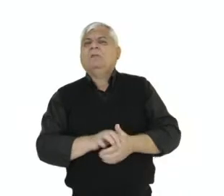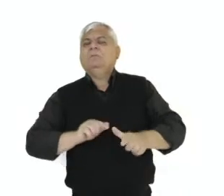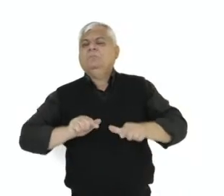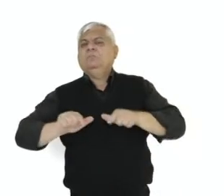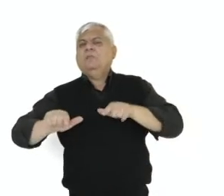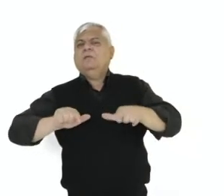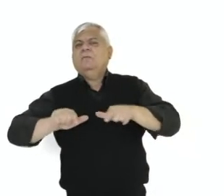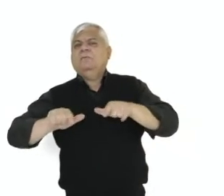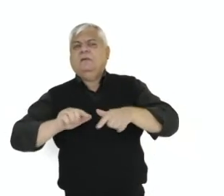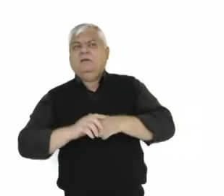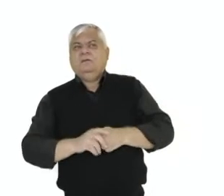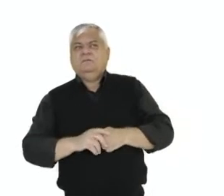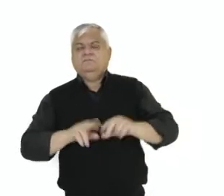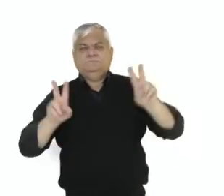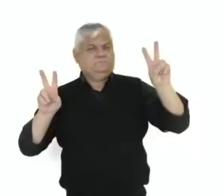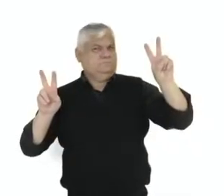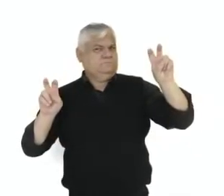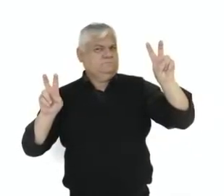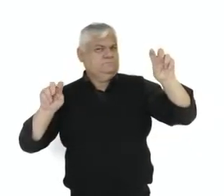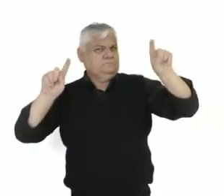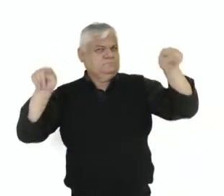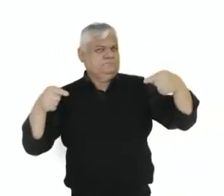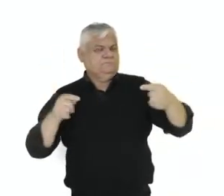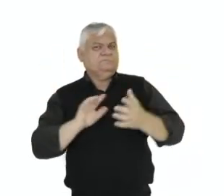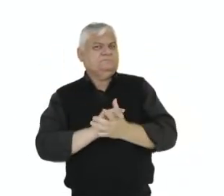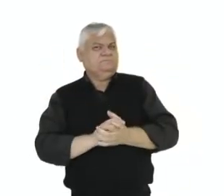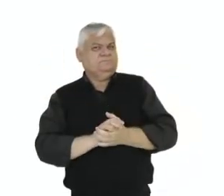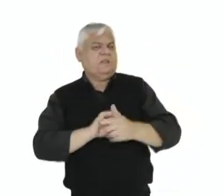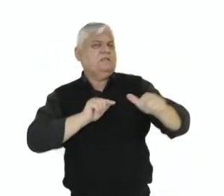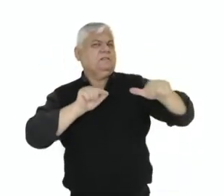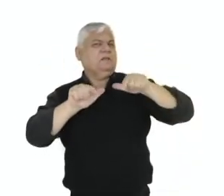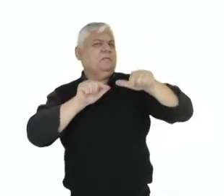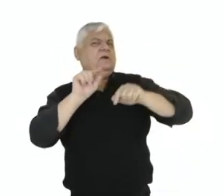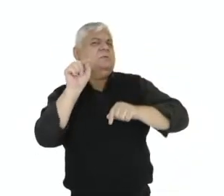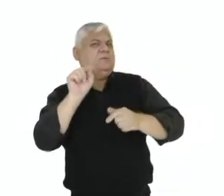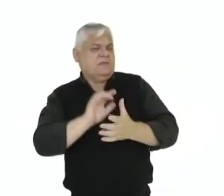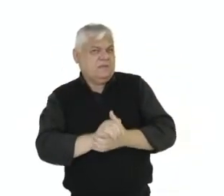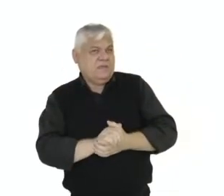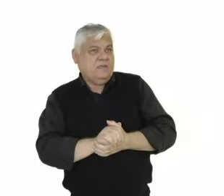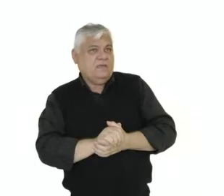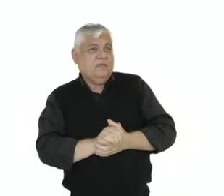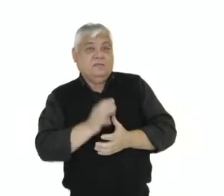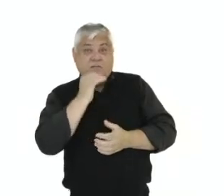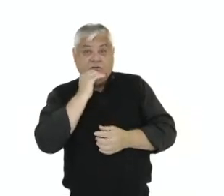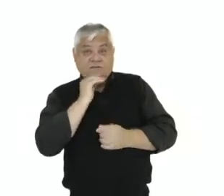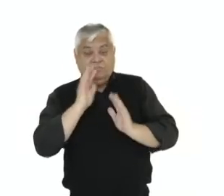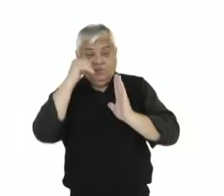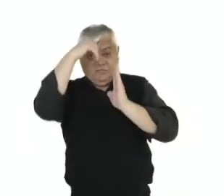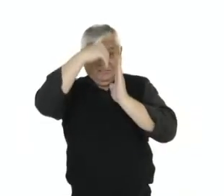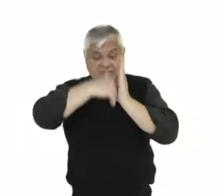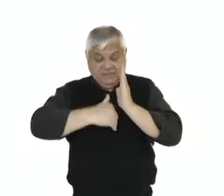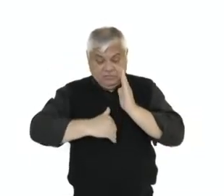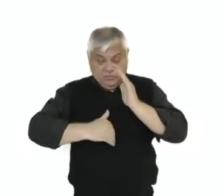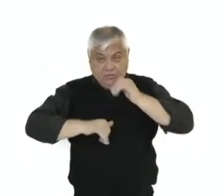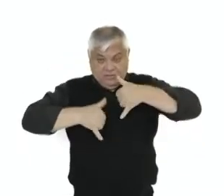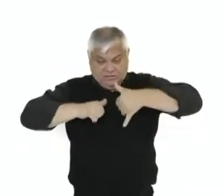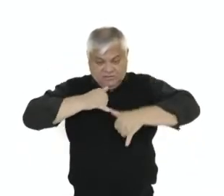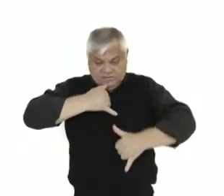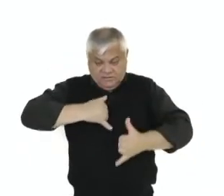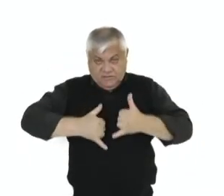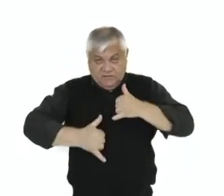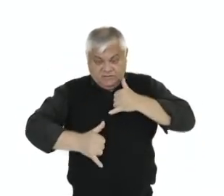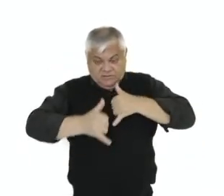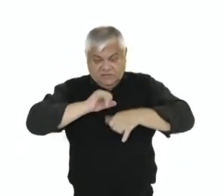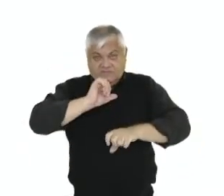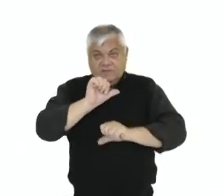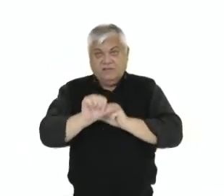até coloquei aqui em parênteses. A expressão realizar trabalho significa que uma quantidade de energia será transformada, isto é,